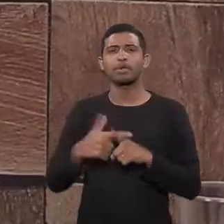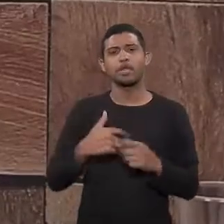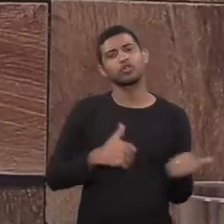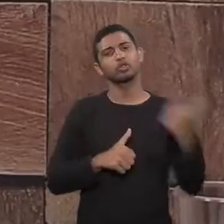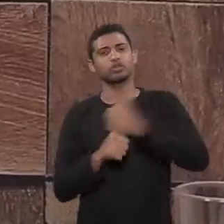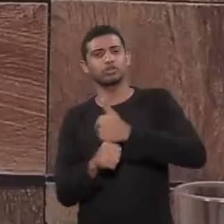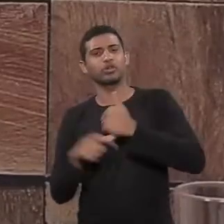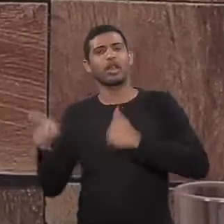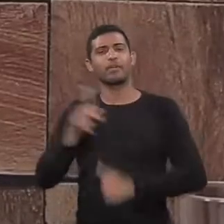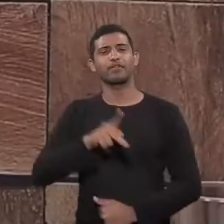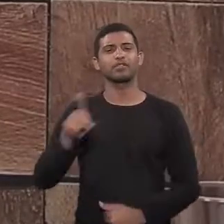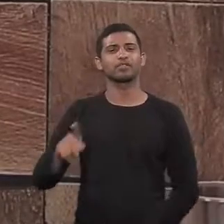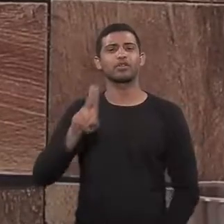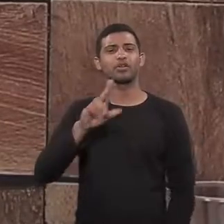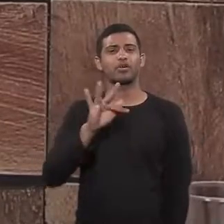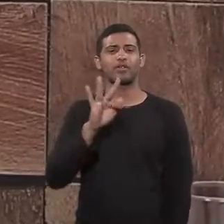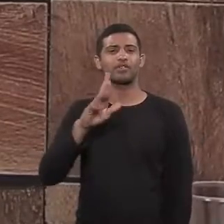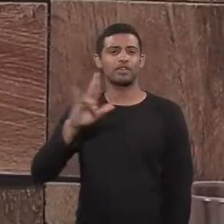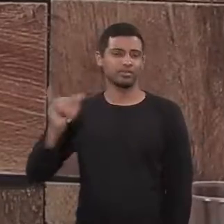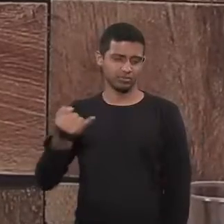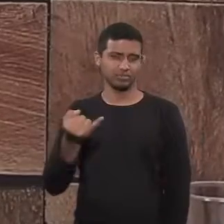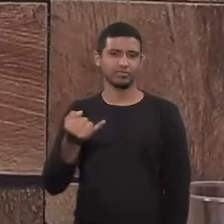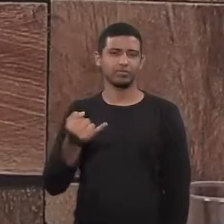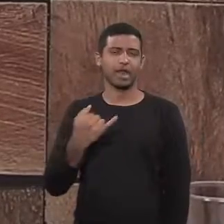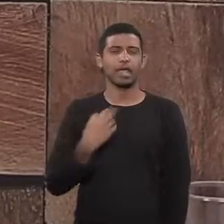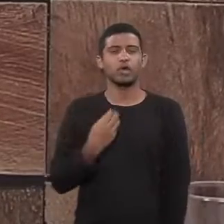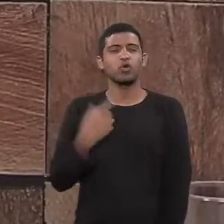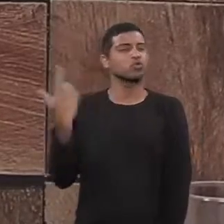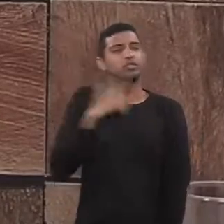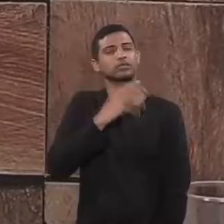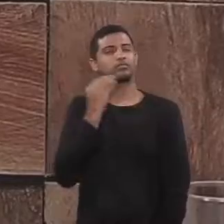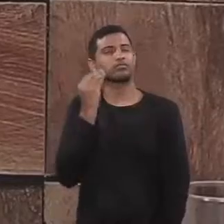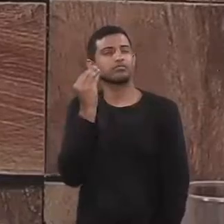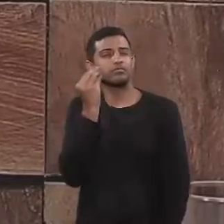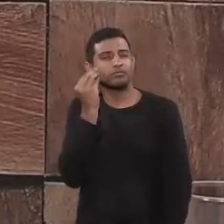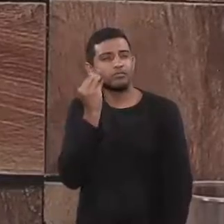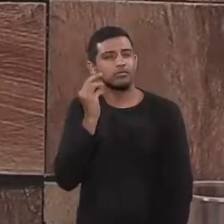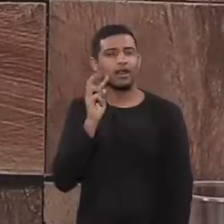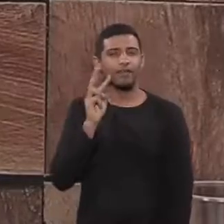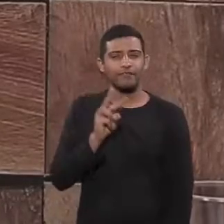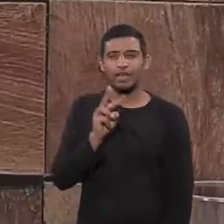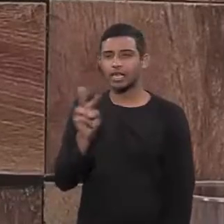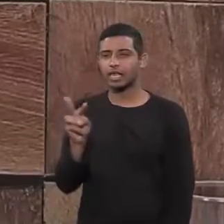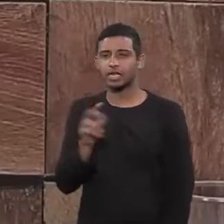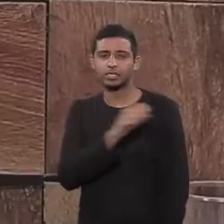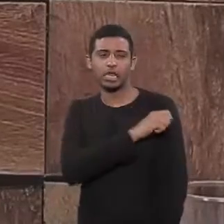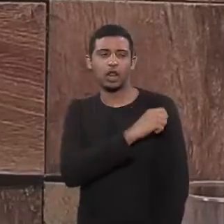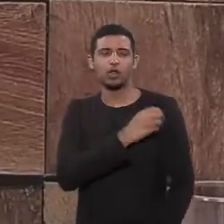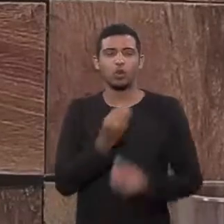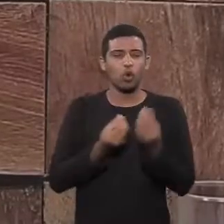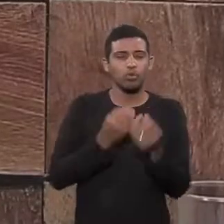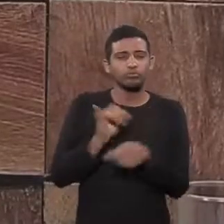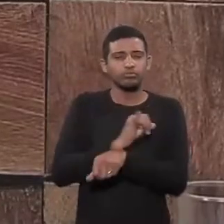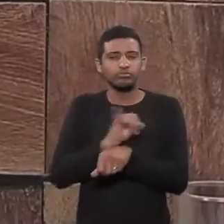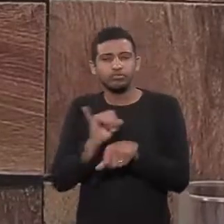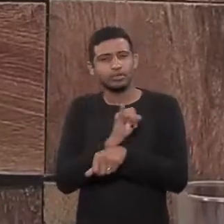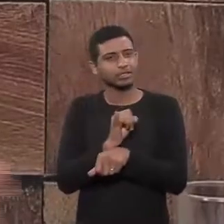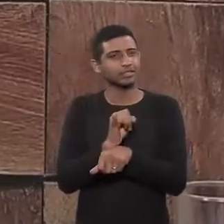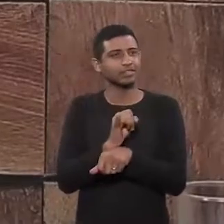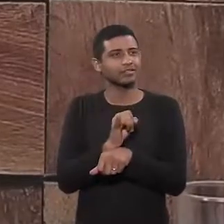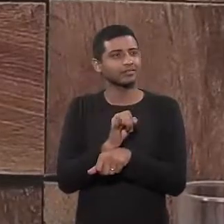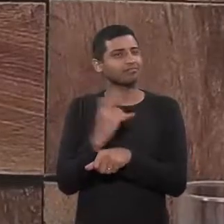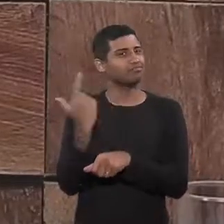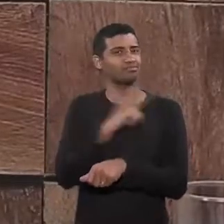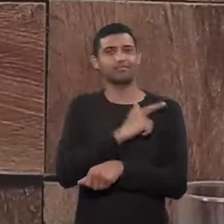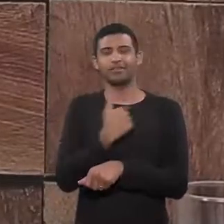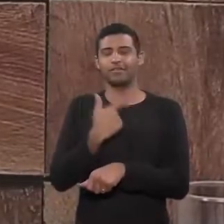Na época eu era professora substituta da UFRJ e eu tive a oportunidade de assim, testar, né, presencialmente